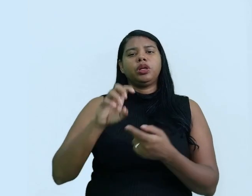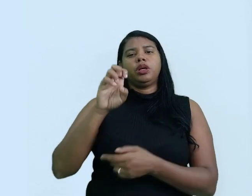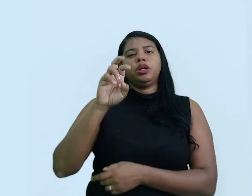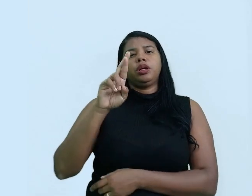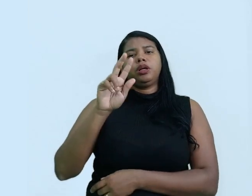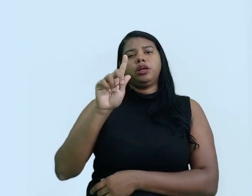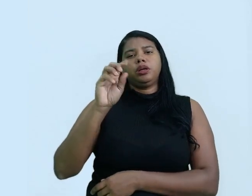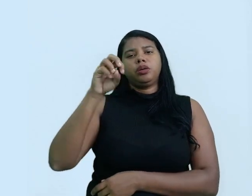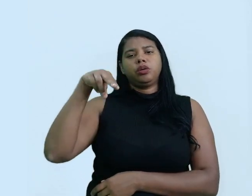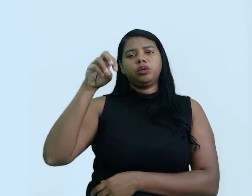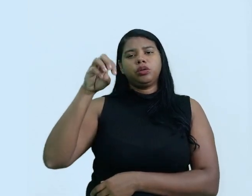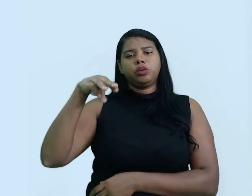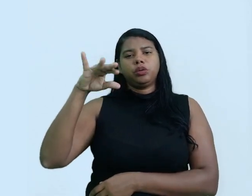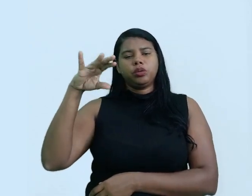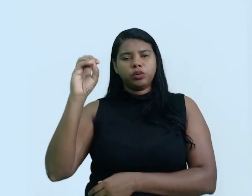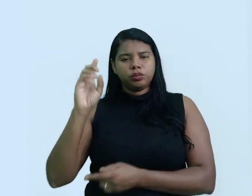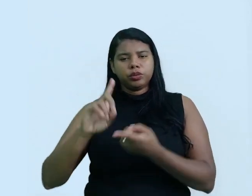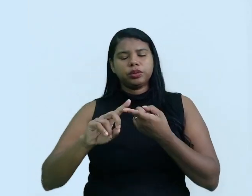também, tá bom?